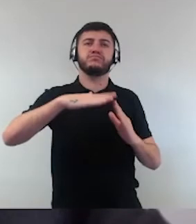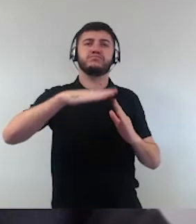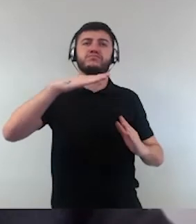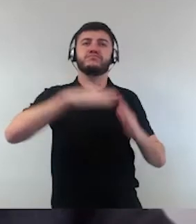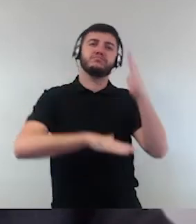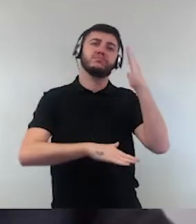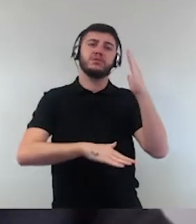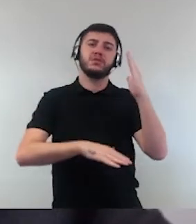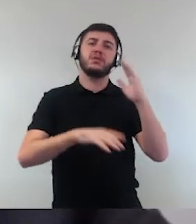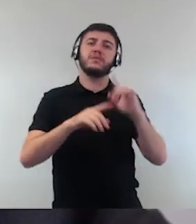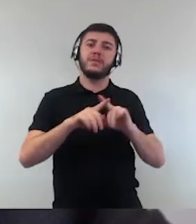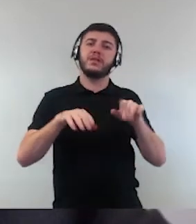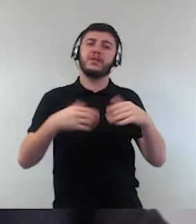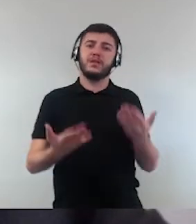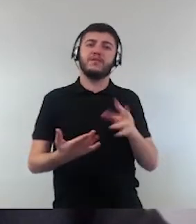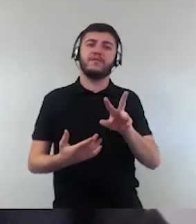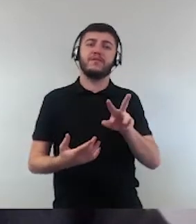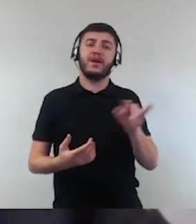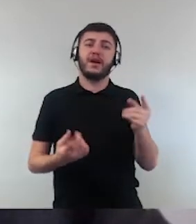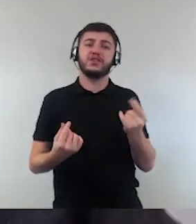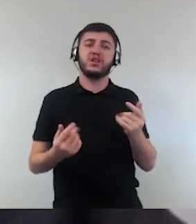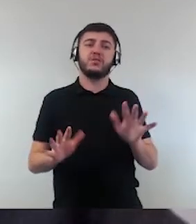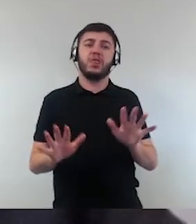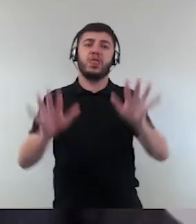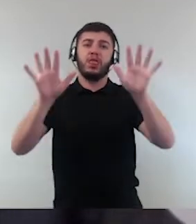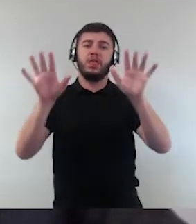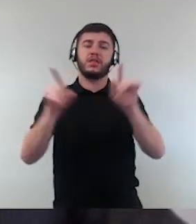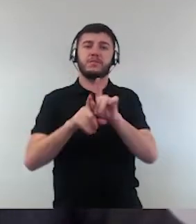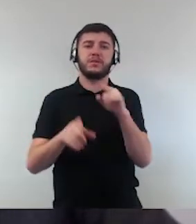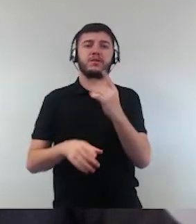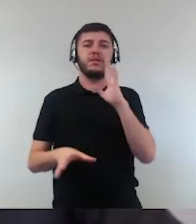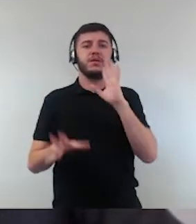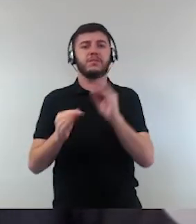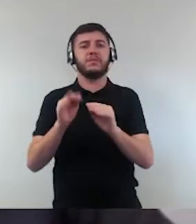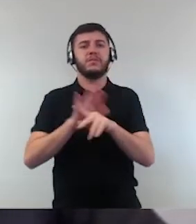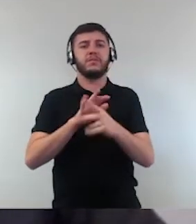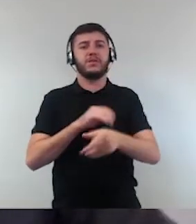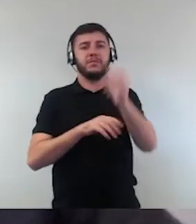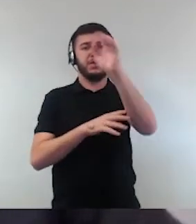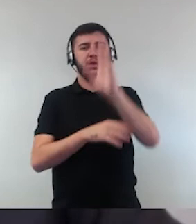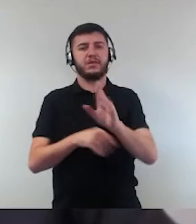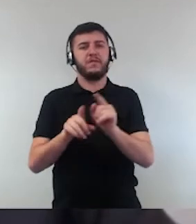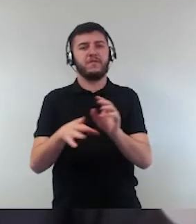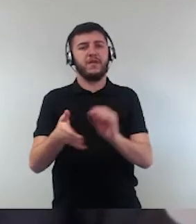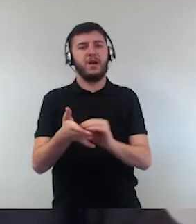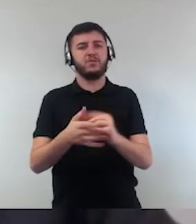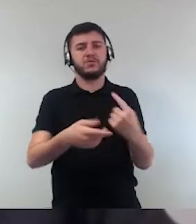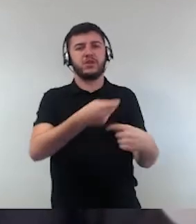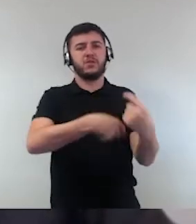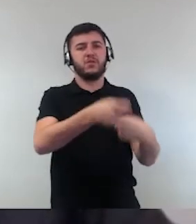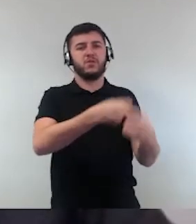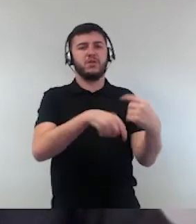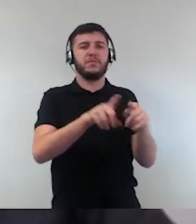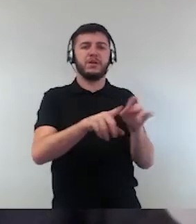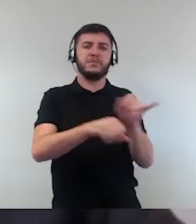alto. Então, o Brasil ele vive essa dicotomia, essa falta de instrumentos econômicos, jurídicos, para equilibrar essas situações. A gente tem,